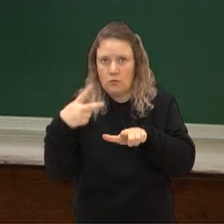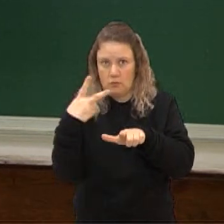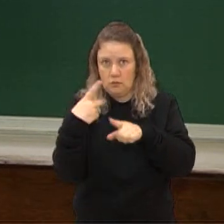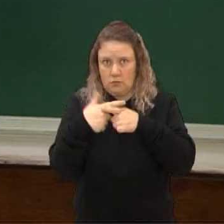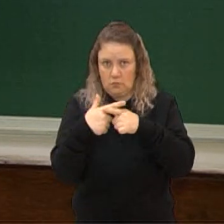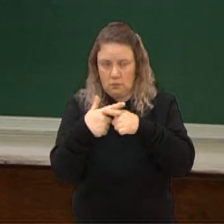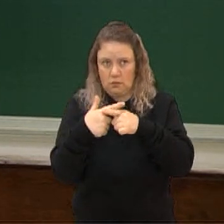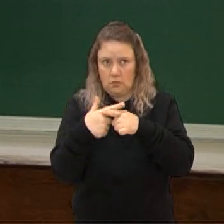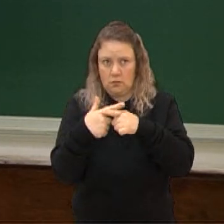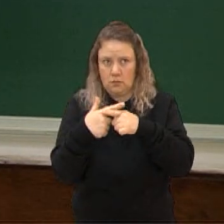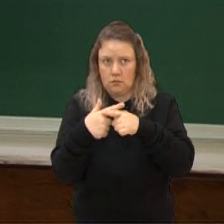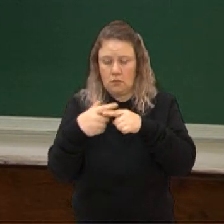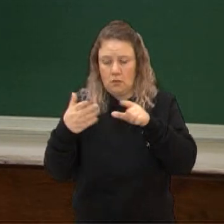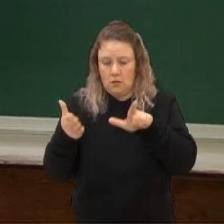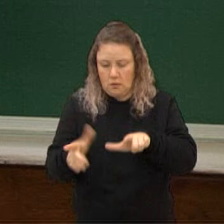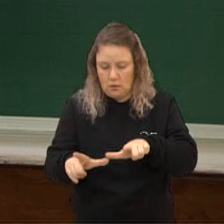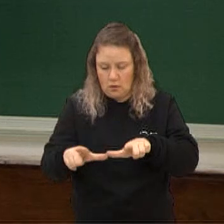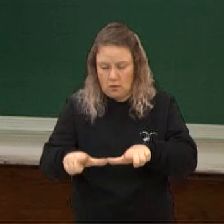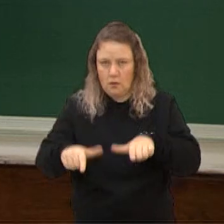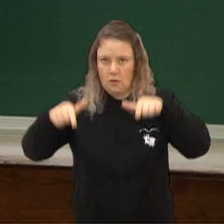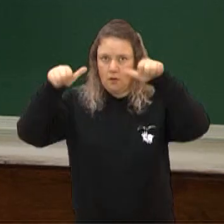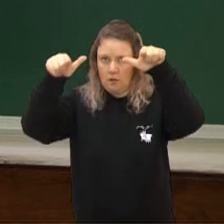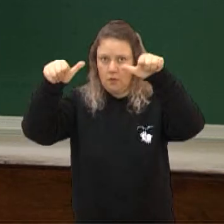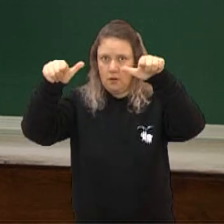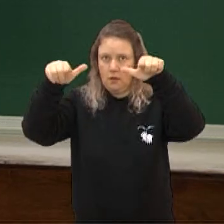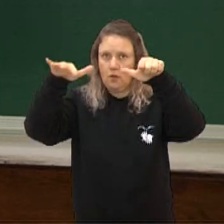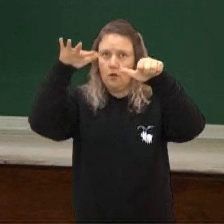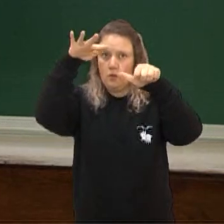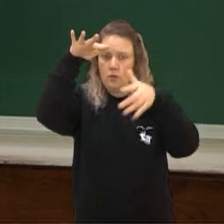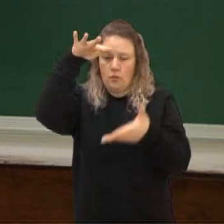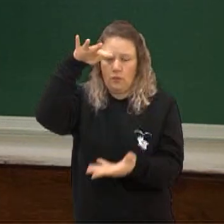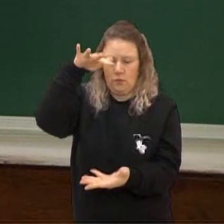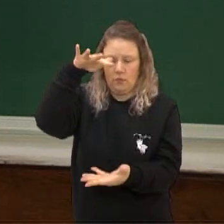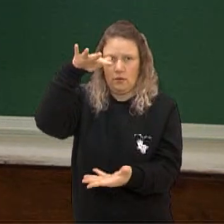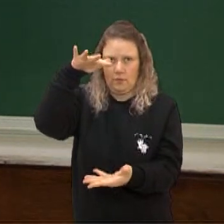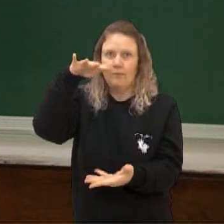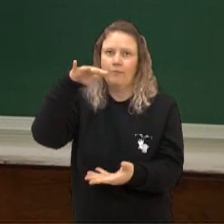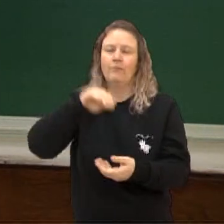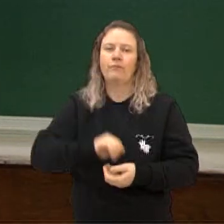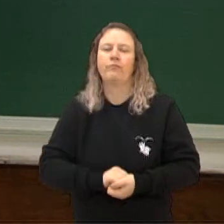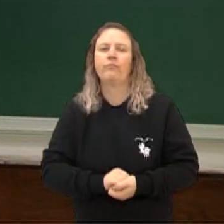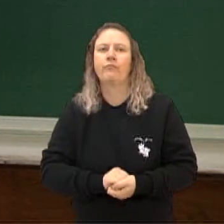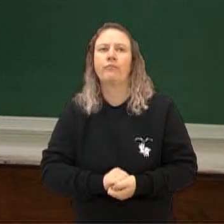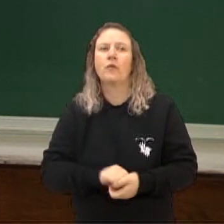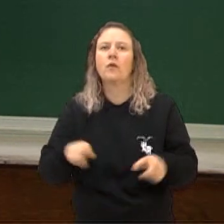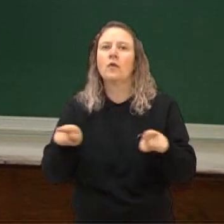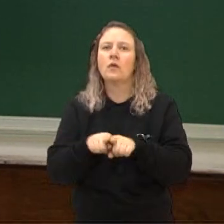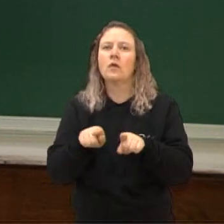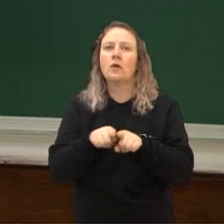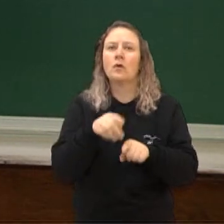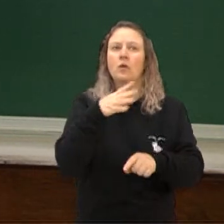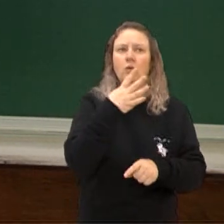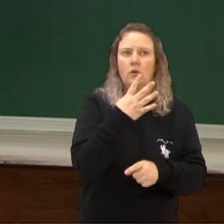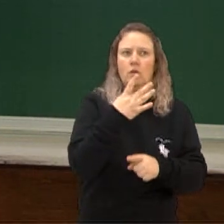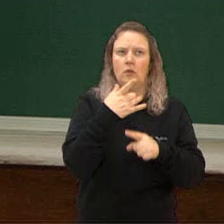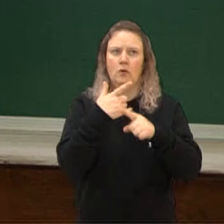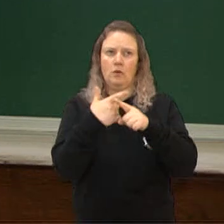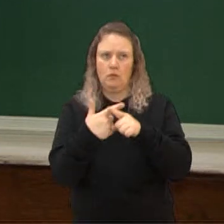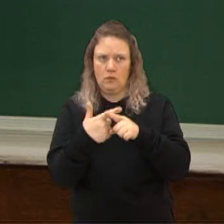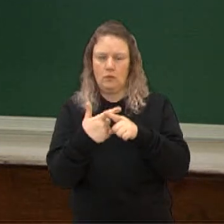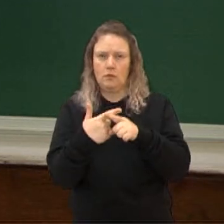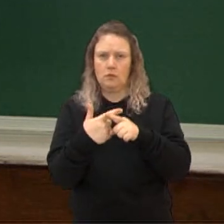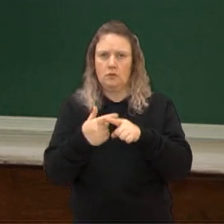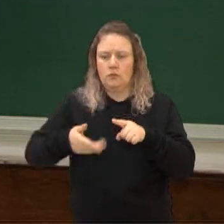vezes, né, somado a 4 vezes a área lateral, que é a área das faces.